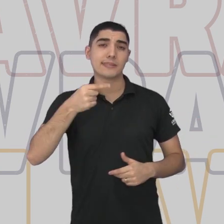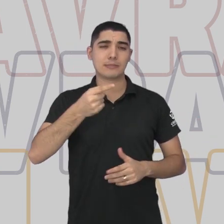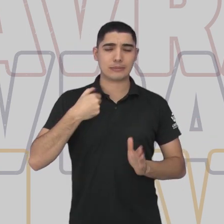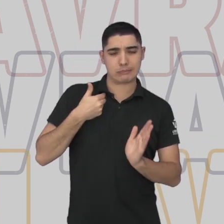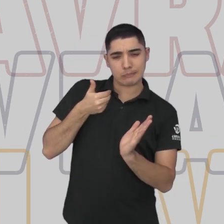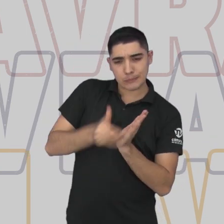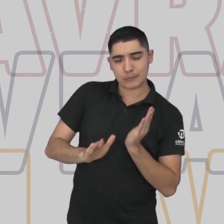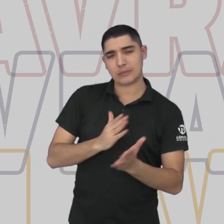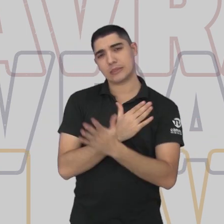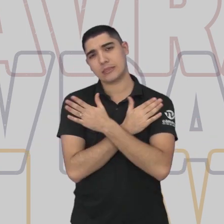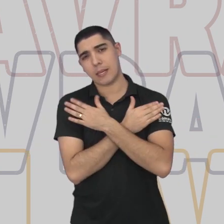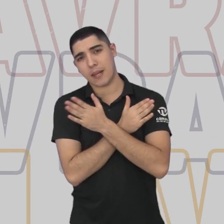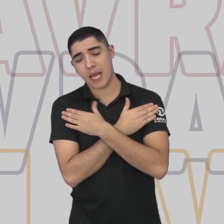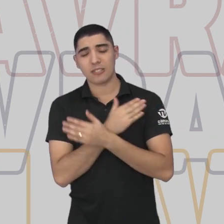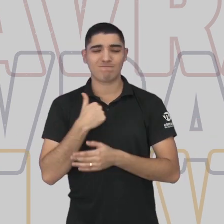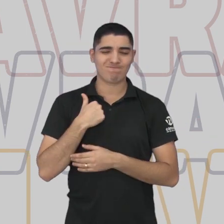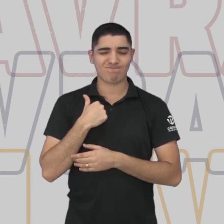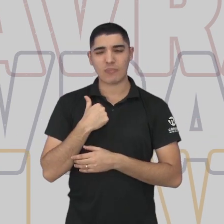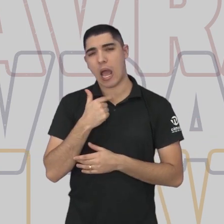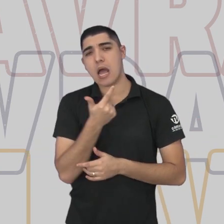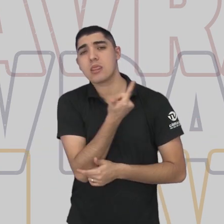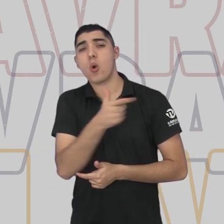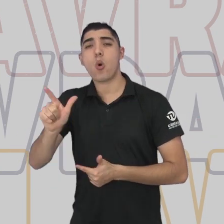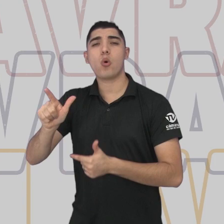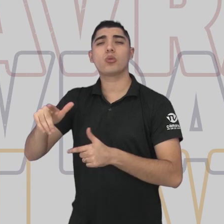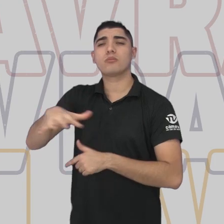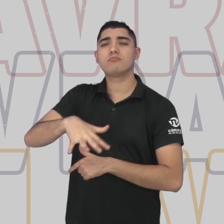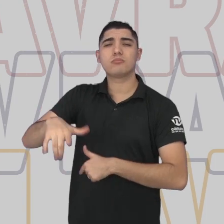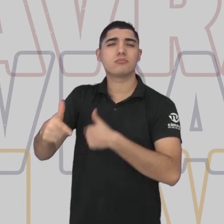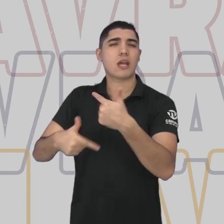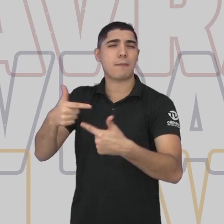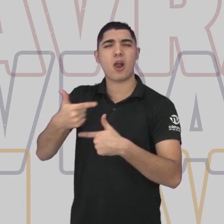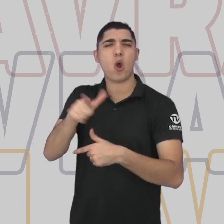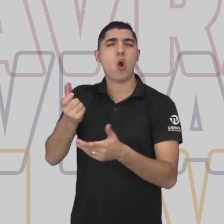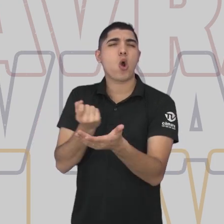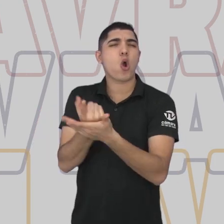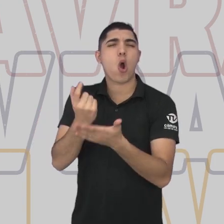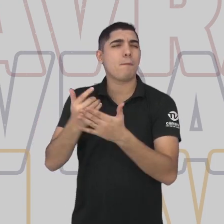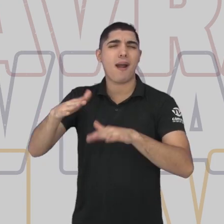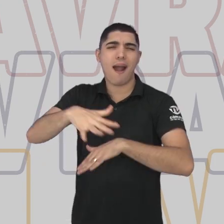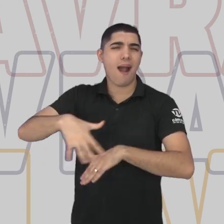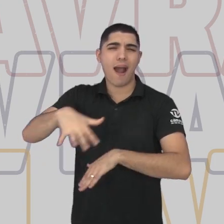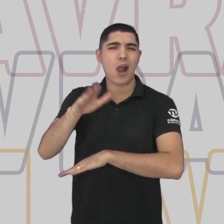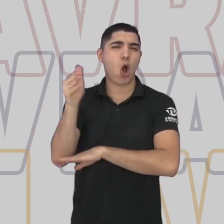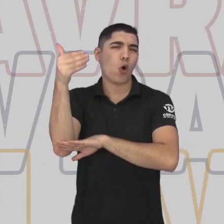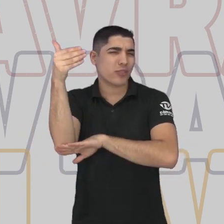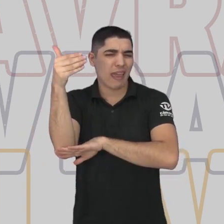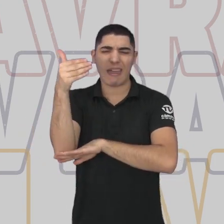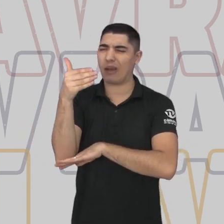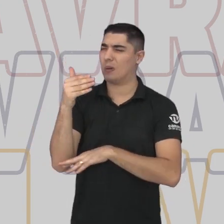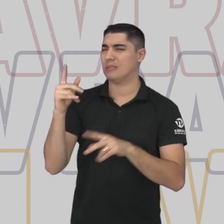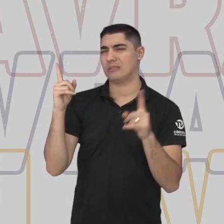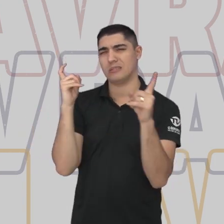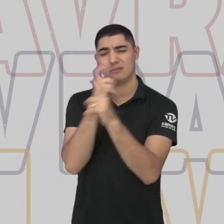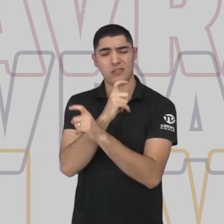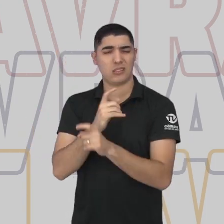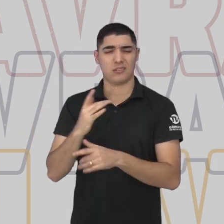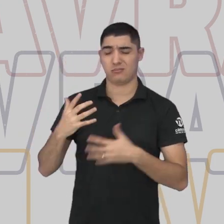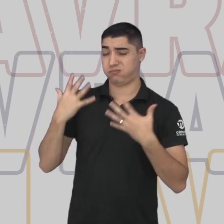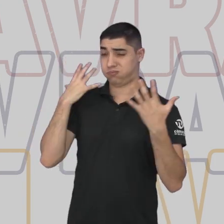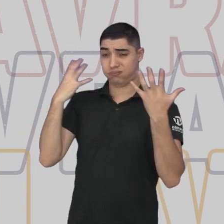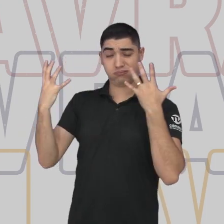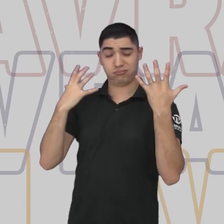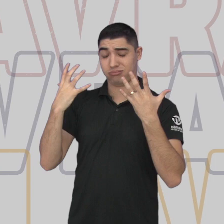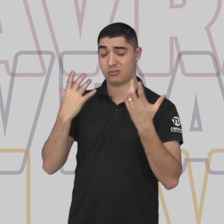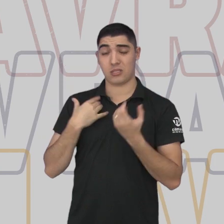fiquei desempregado e acabei mudando de área. Acabei trabalhando na parte de compras, comprando de hotel, aquele estresse todo, estresse de